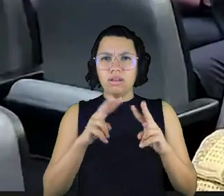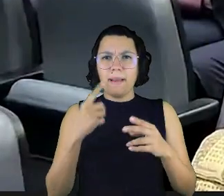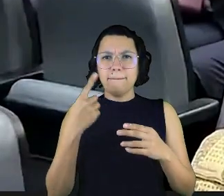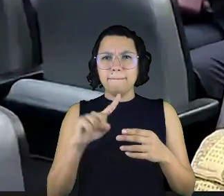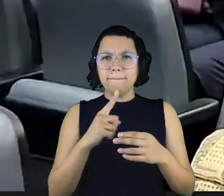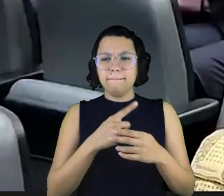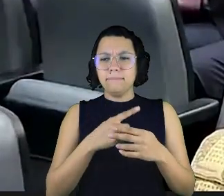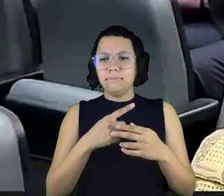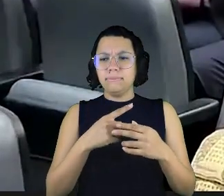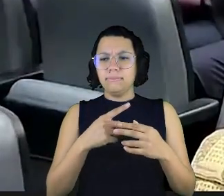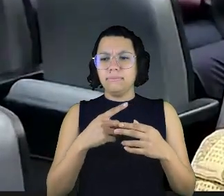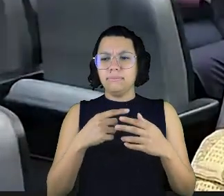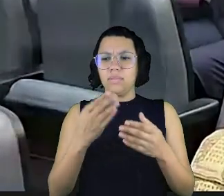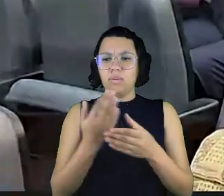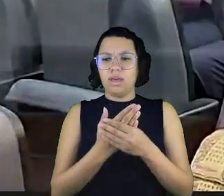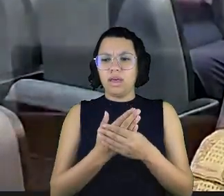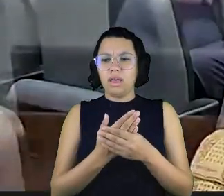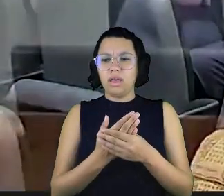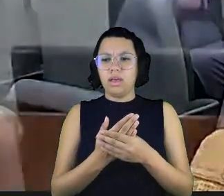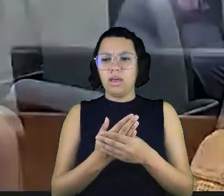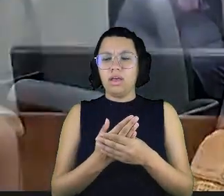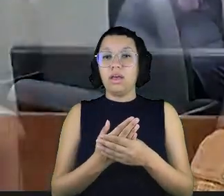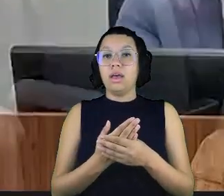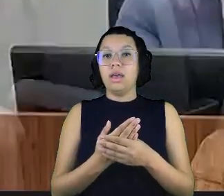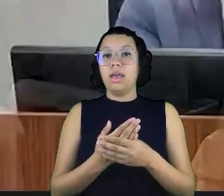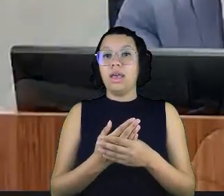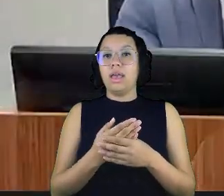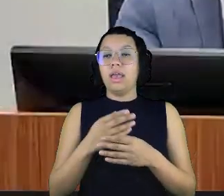vezes, eu estabeleço um limite de 3 vezes,